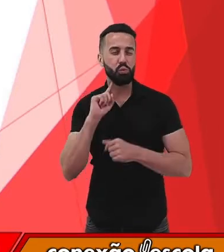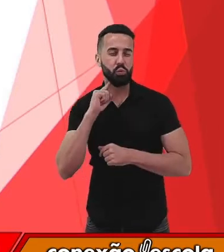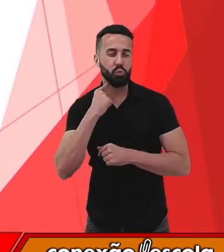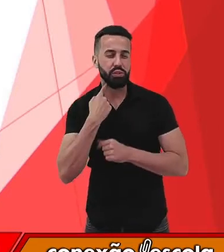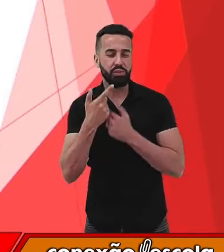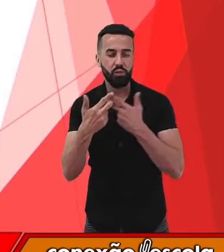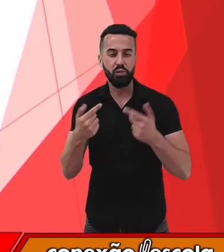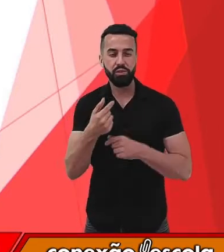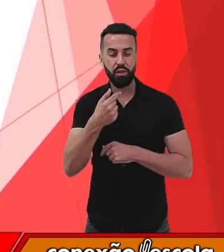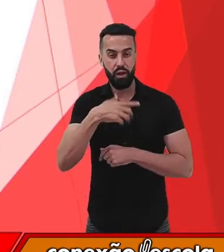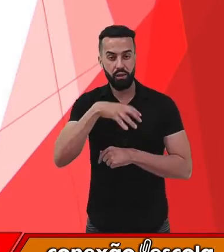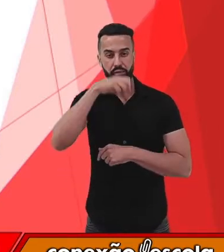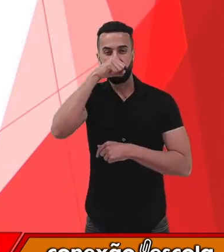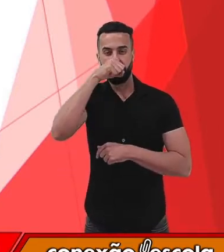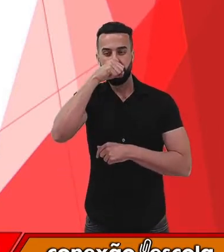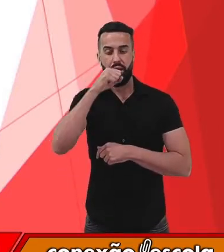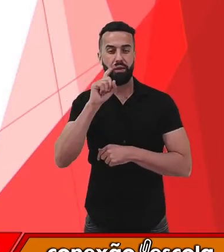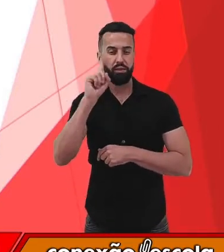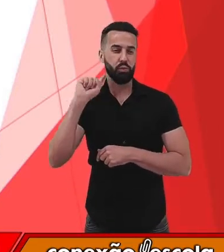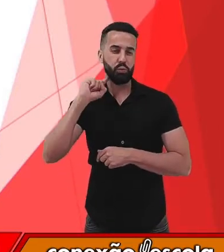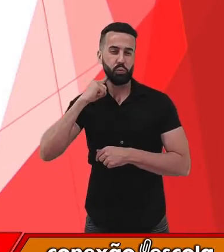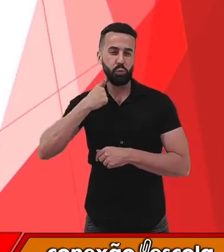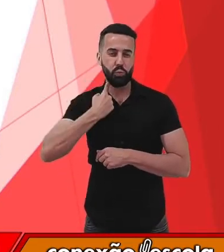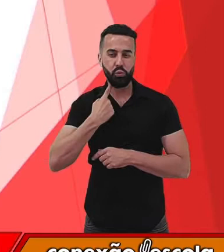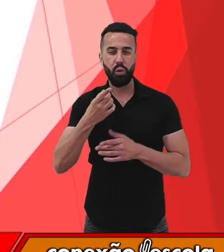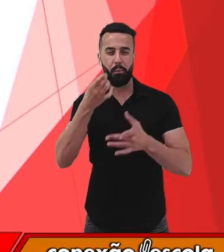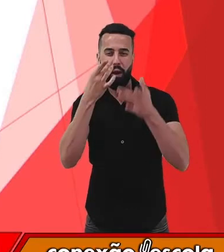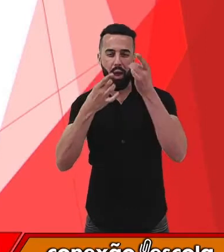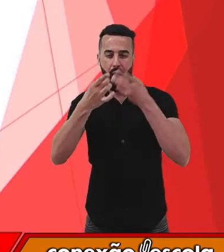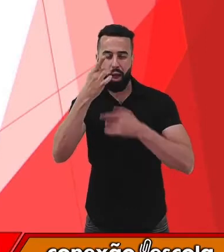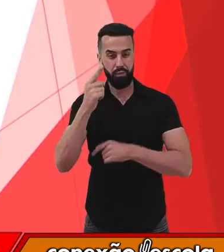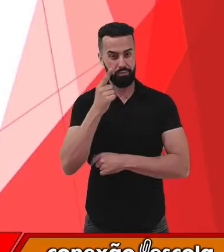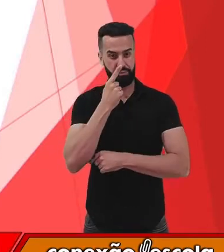em que há muco filtrando esse ar.